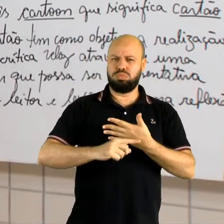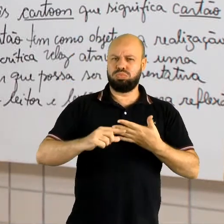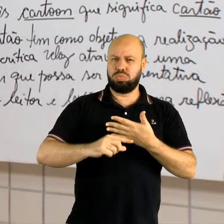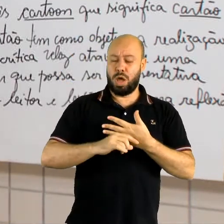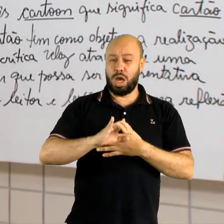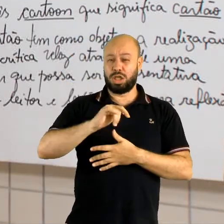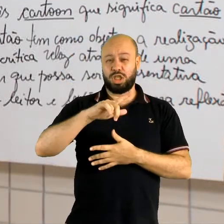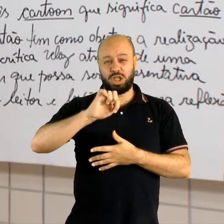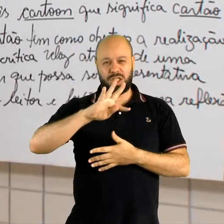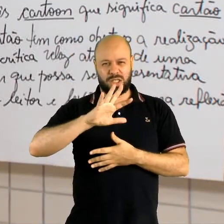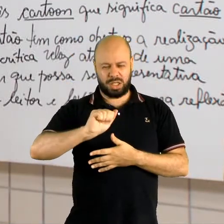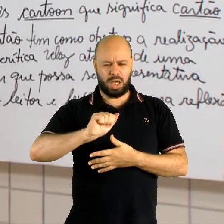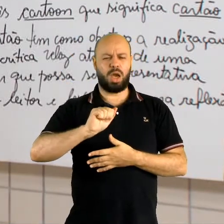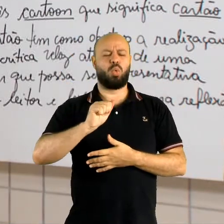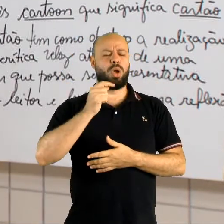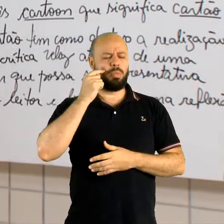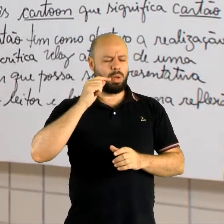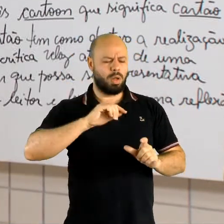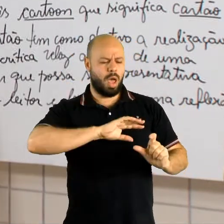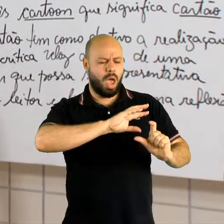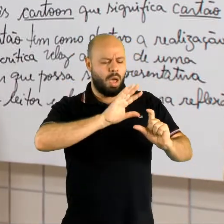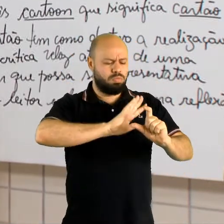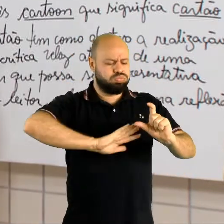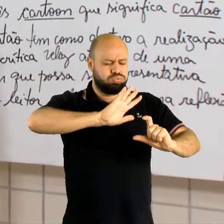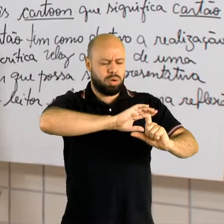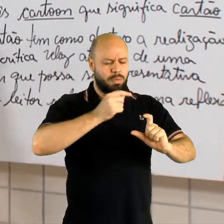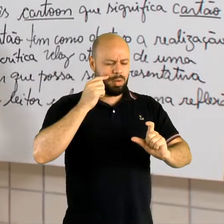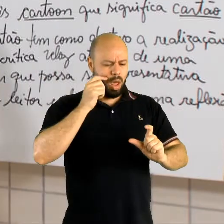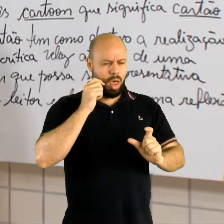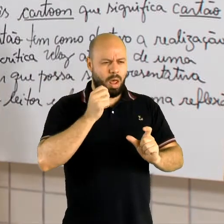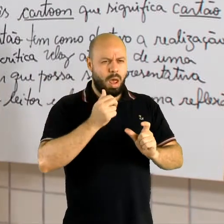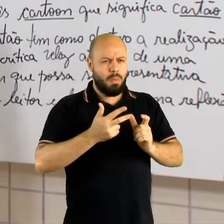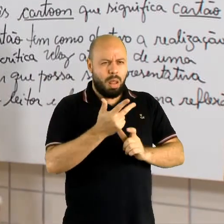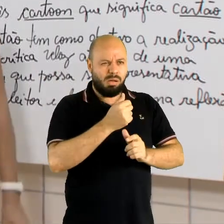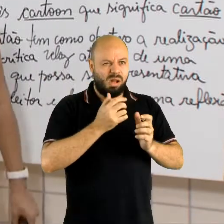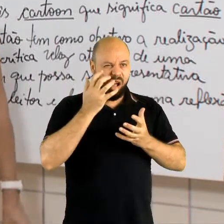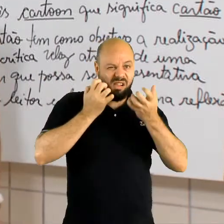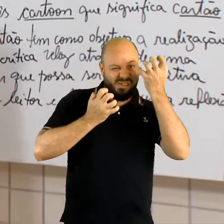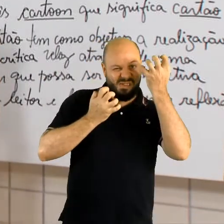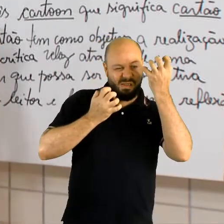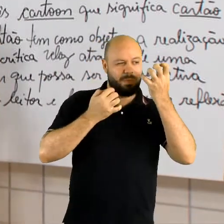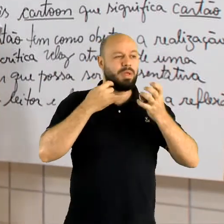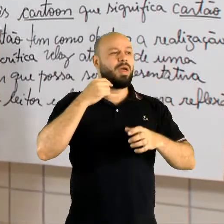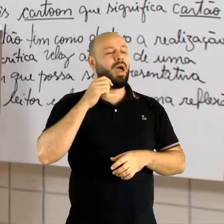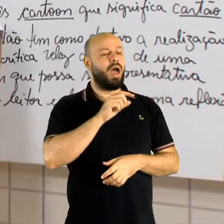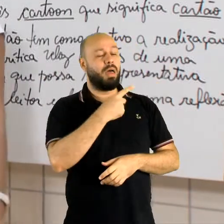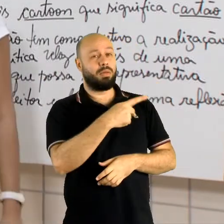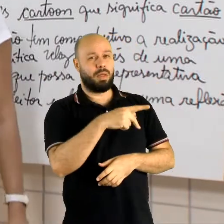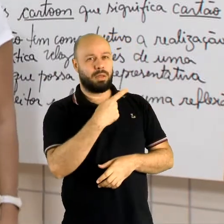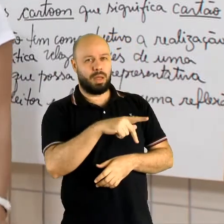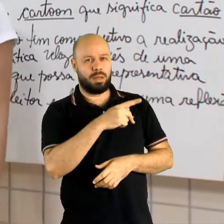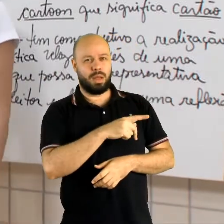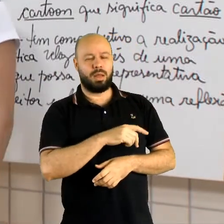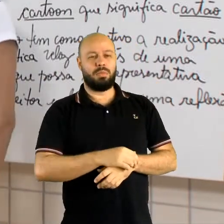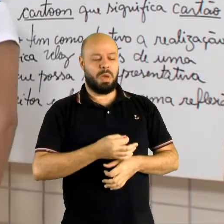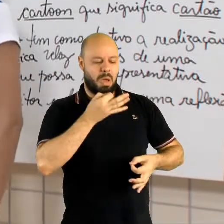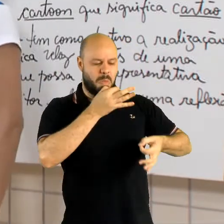quê? Caricaturas para gerar humor e fazer uma crítica àquele